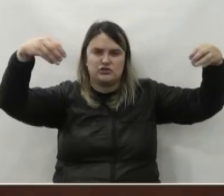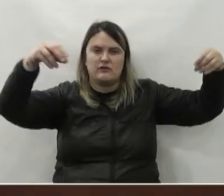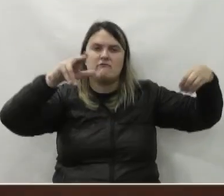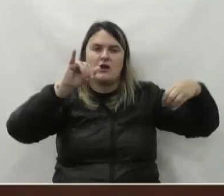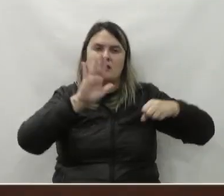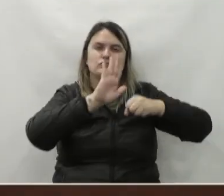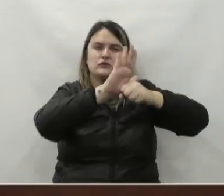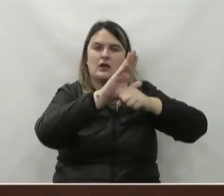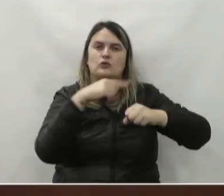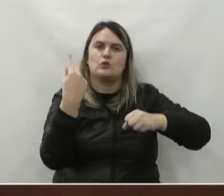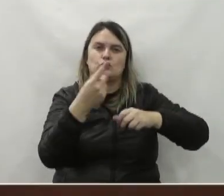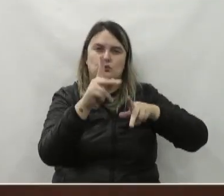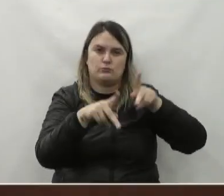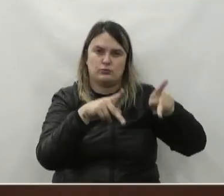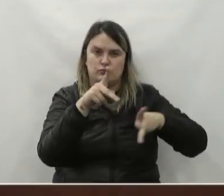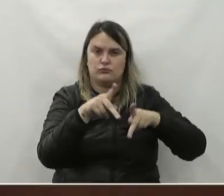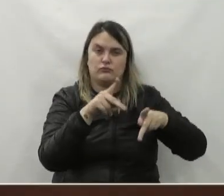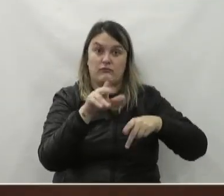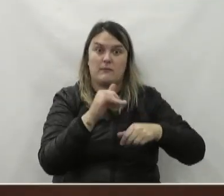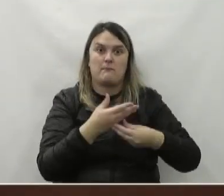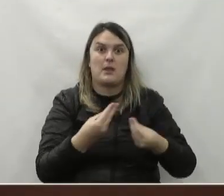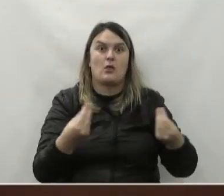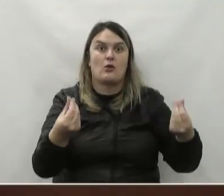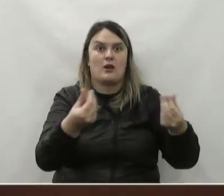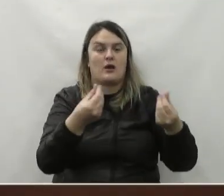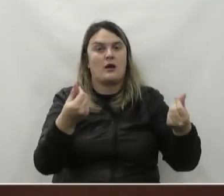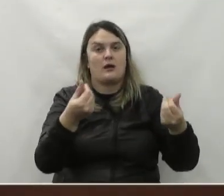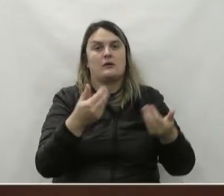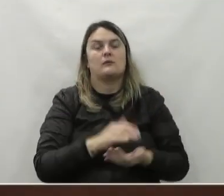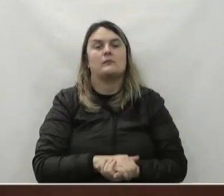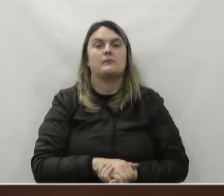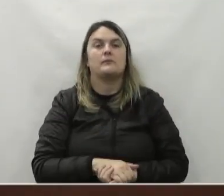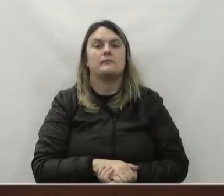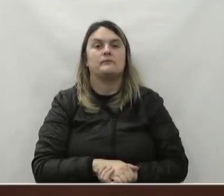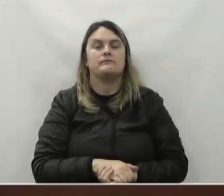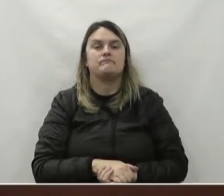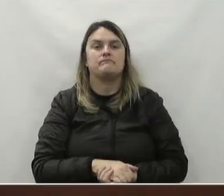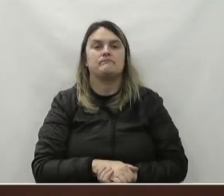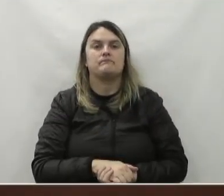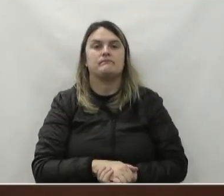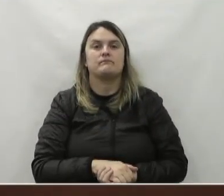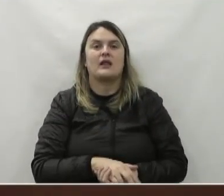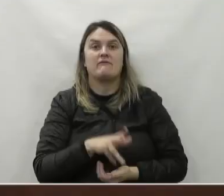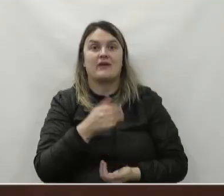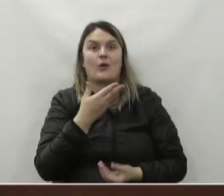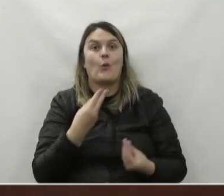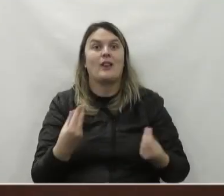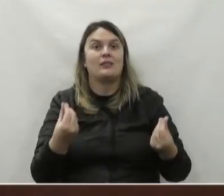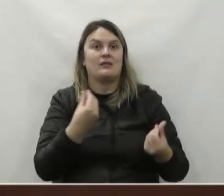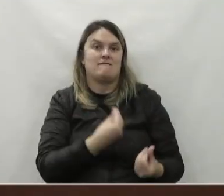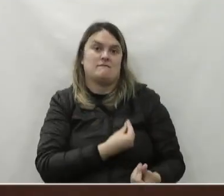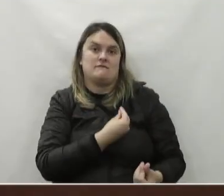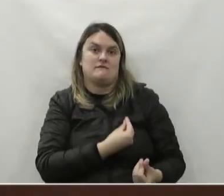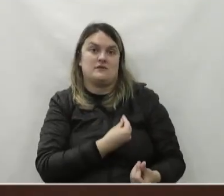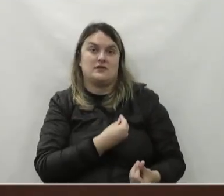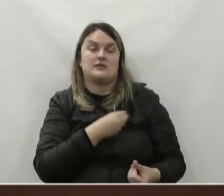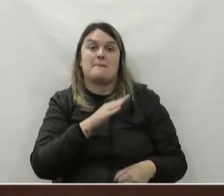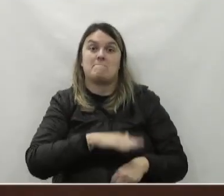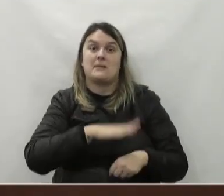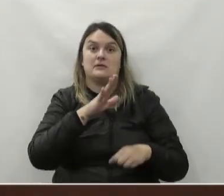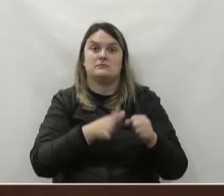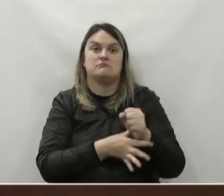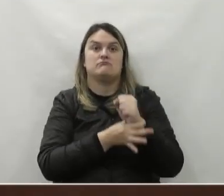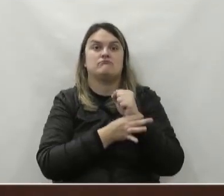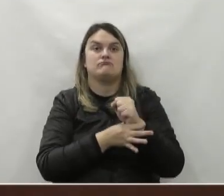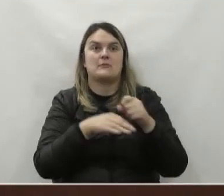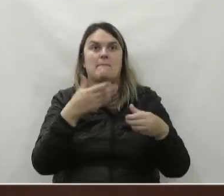muitos benefícios, né, com o andamento dessa iluminação. Sem falar na qualidade, a segurança,